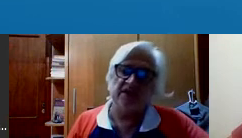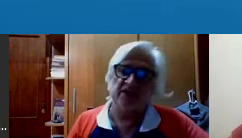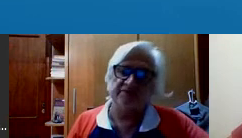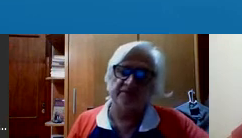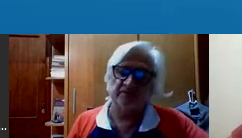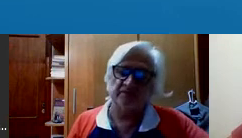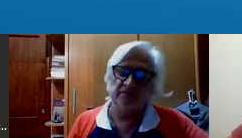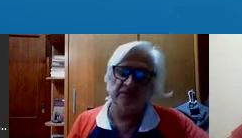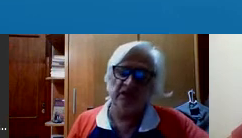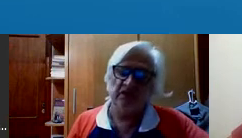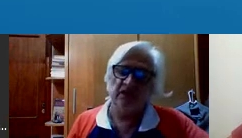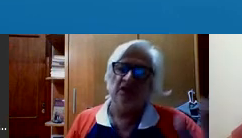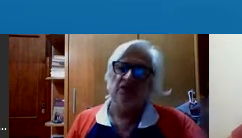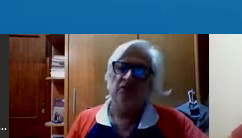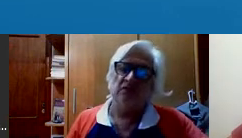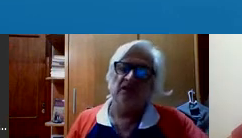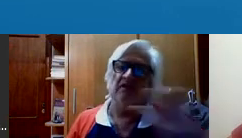resistência mecânica,